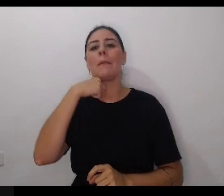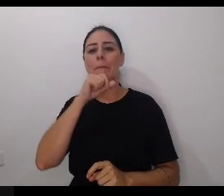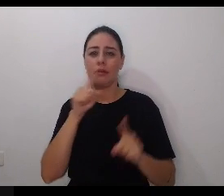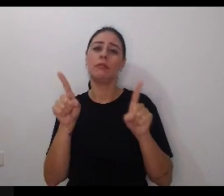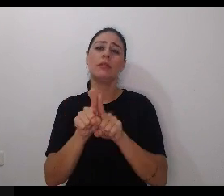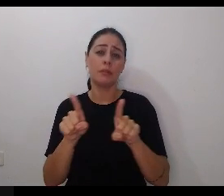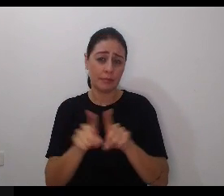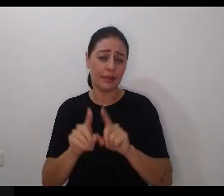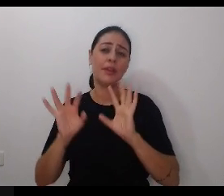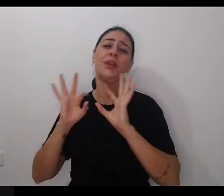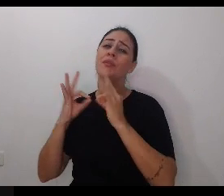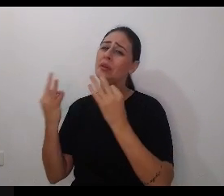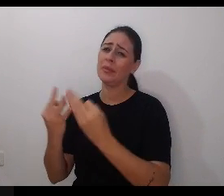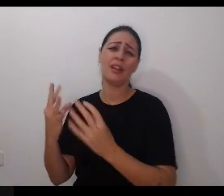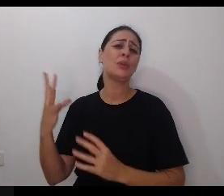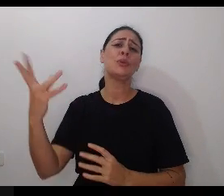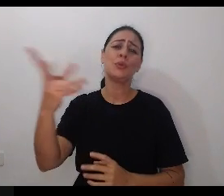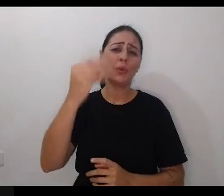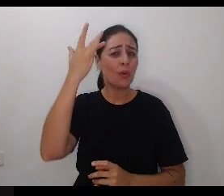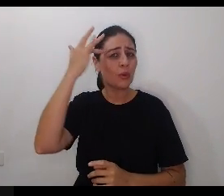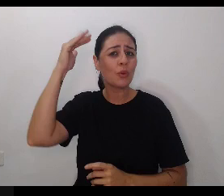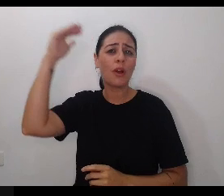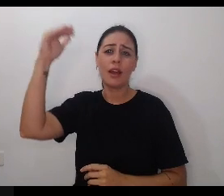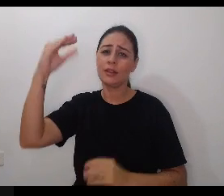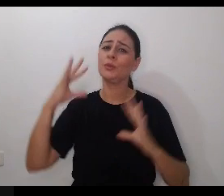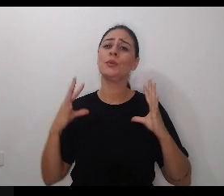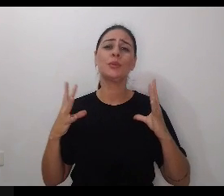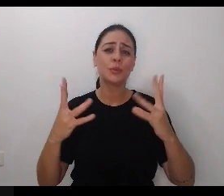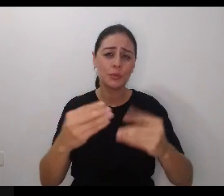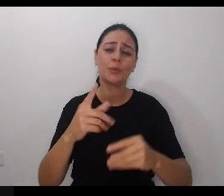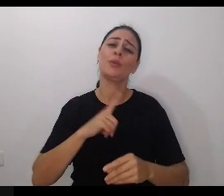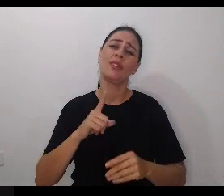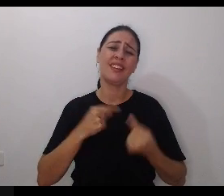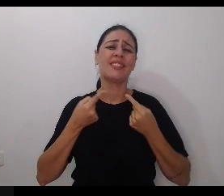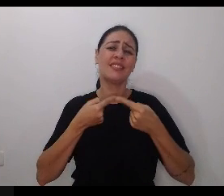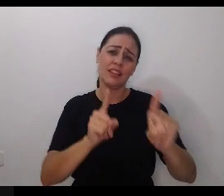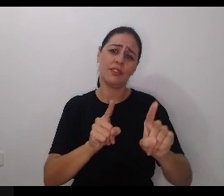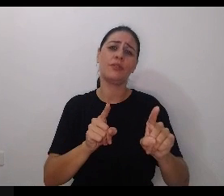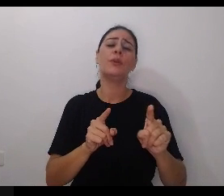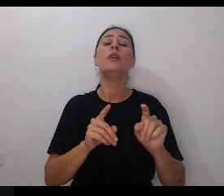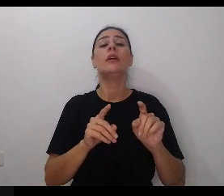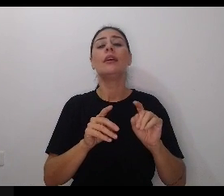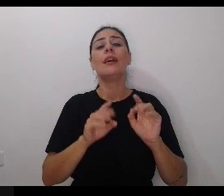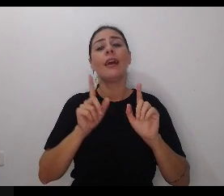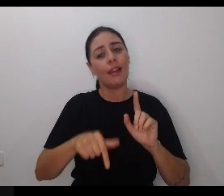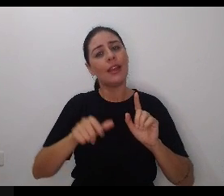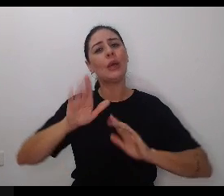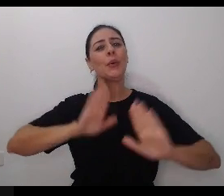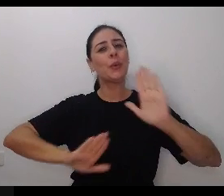as tensões para todo mundo. Não são só as crianças que estão mais irritadas, mais ansiosas, né? Os